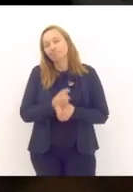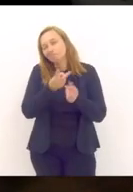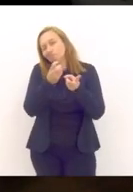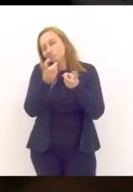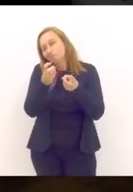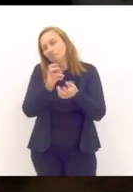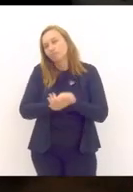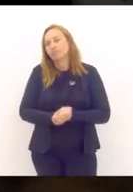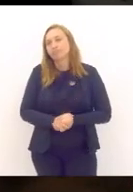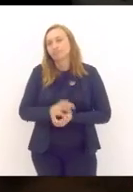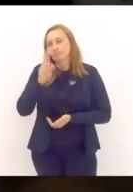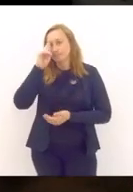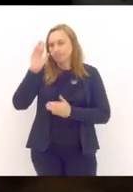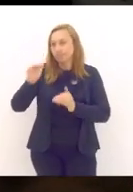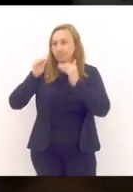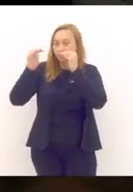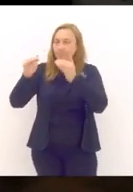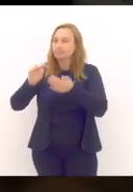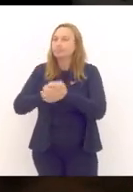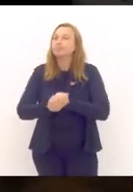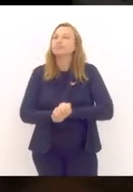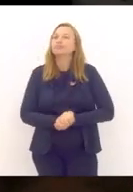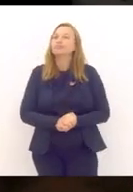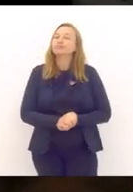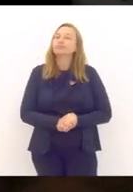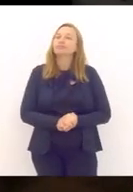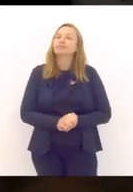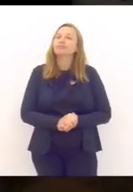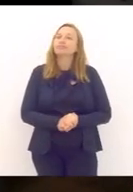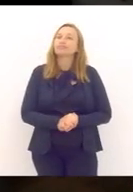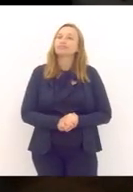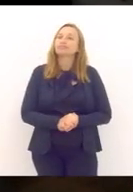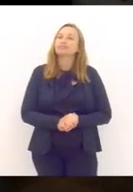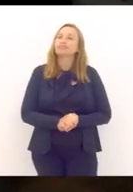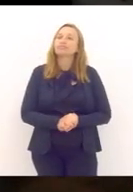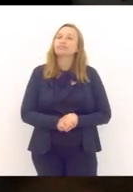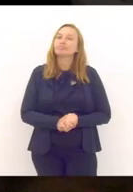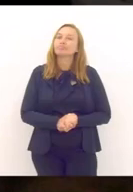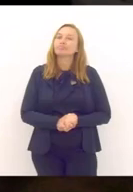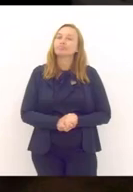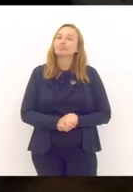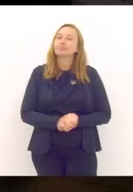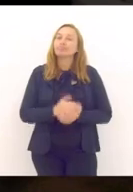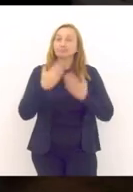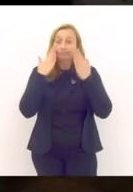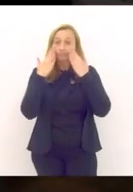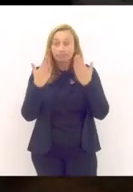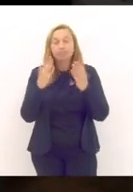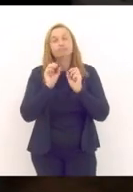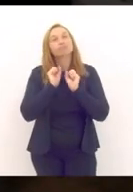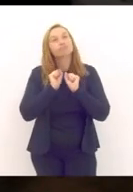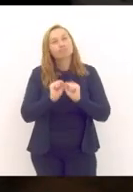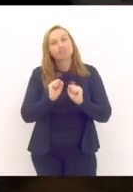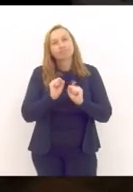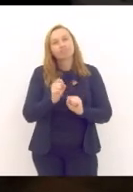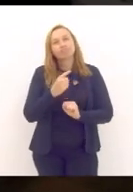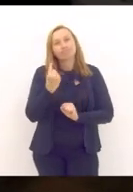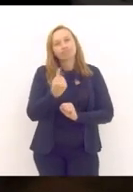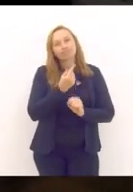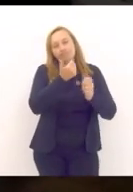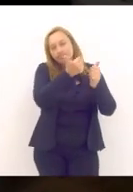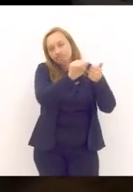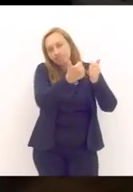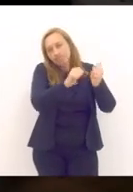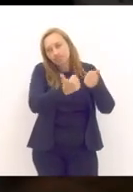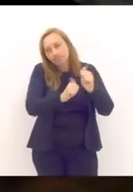Vossa Senhoria fez menção, não é, ao fato de que, com esta apresentação, nós podemos avaliar